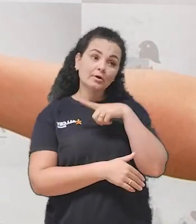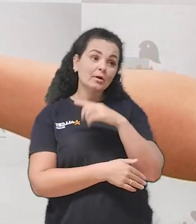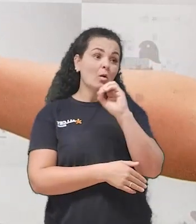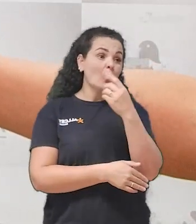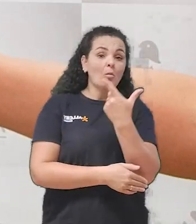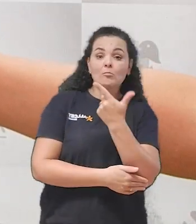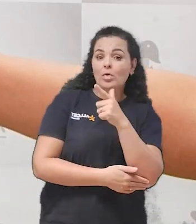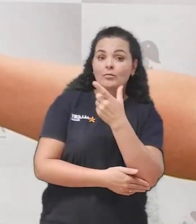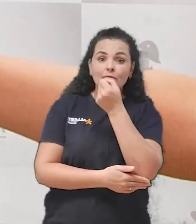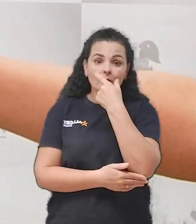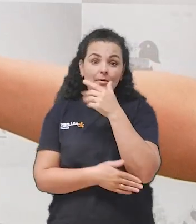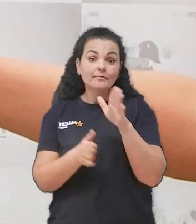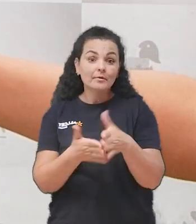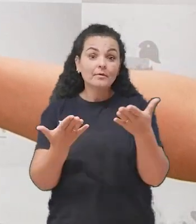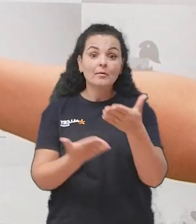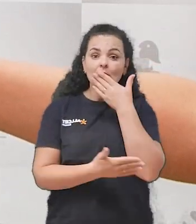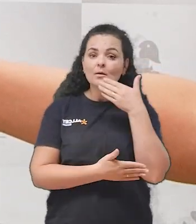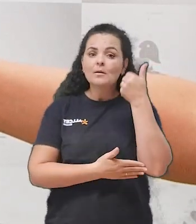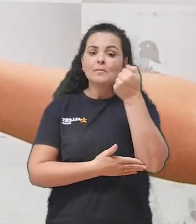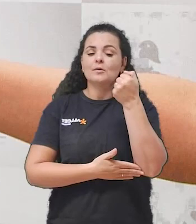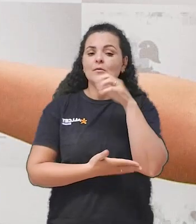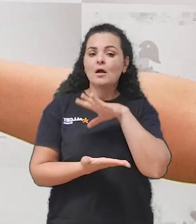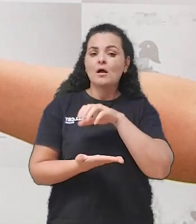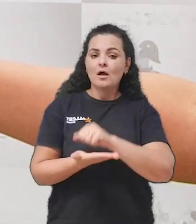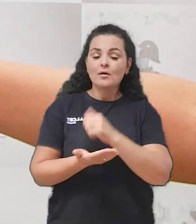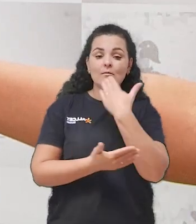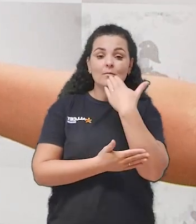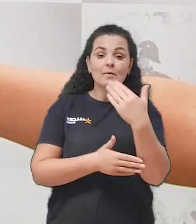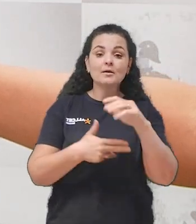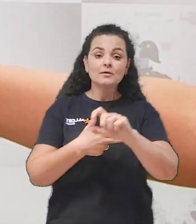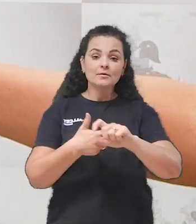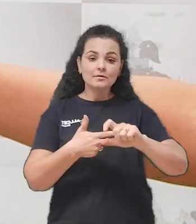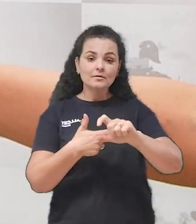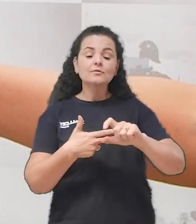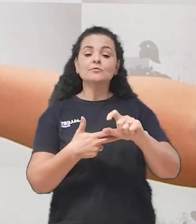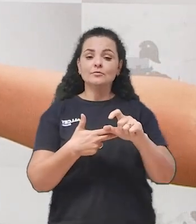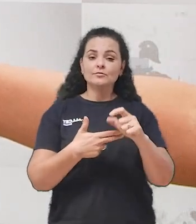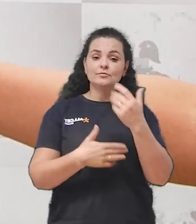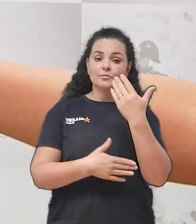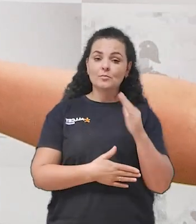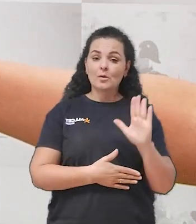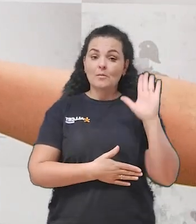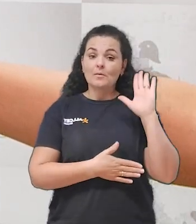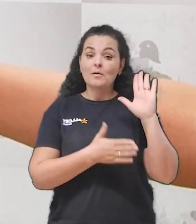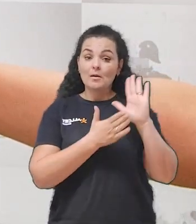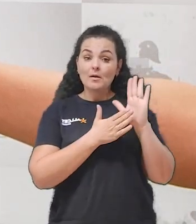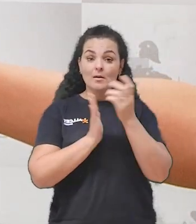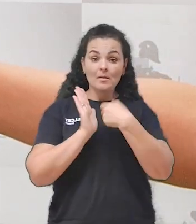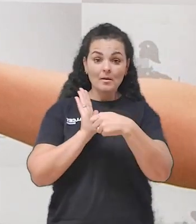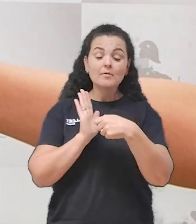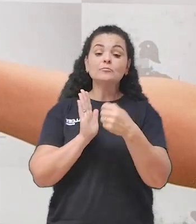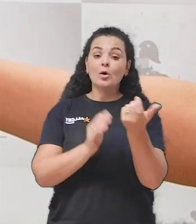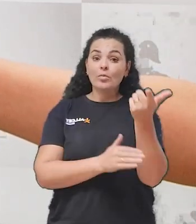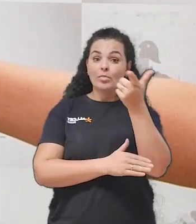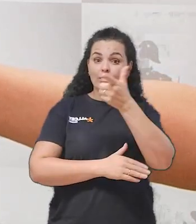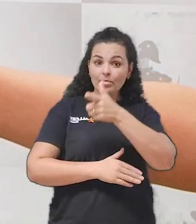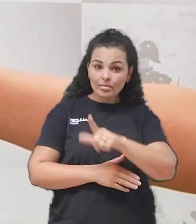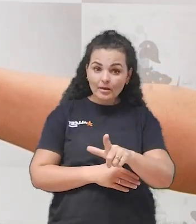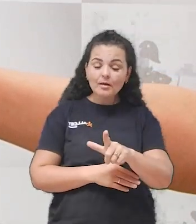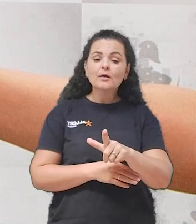a medicação então para deixar registrado e fazer esse apelo ao nosso executivo através da indicação estamos pedindo que